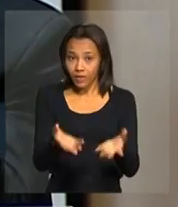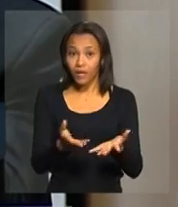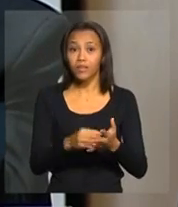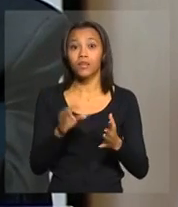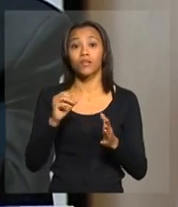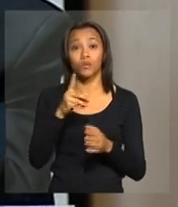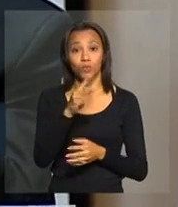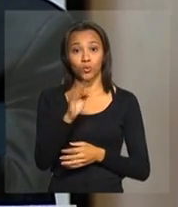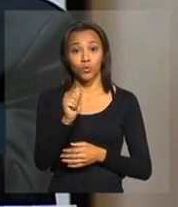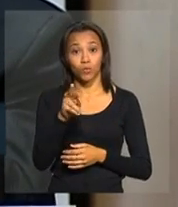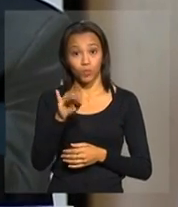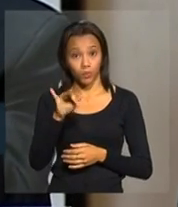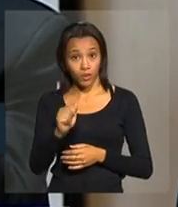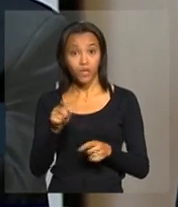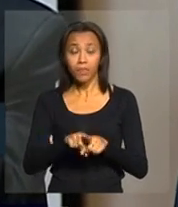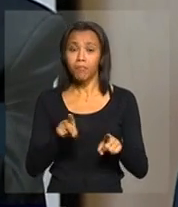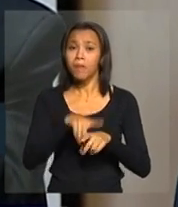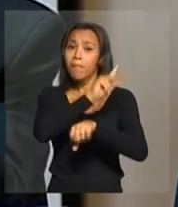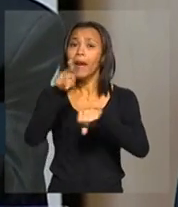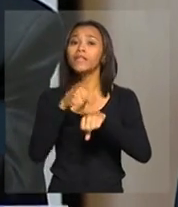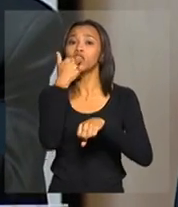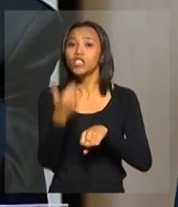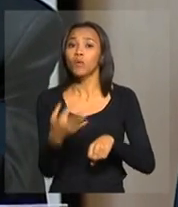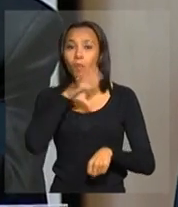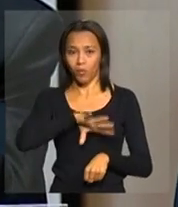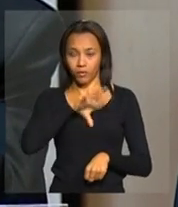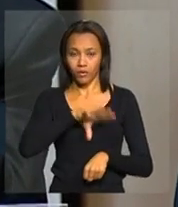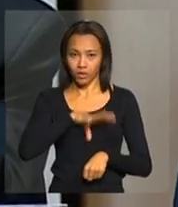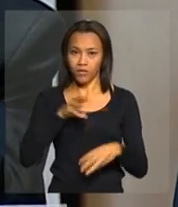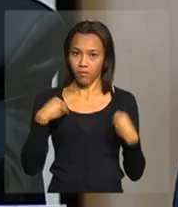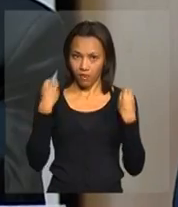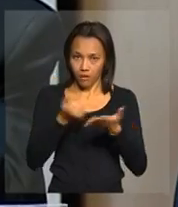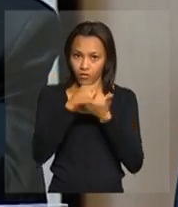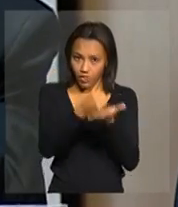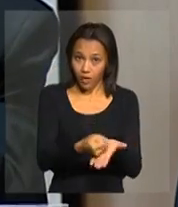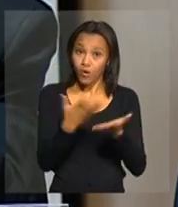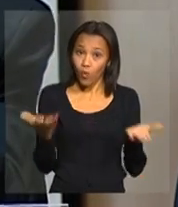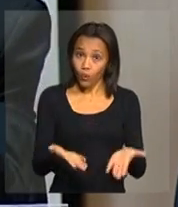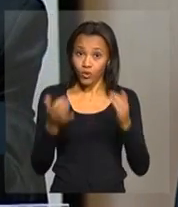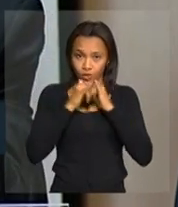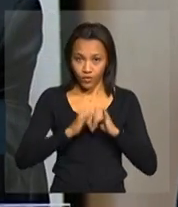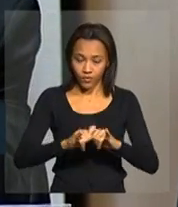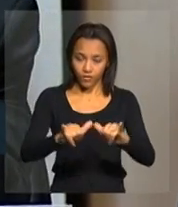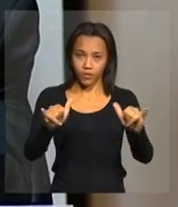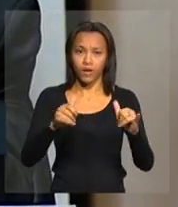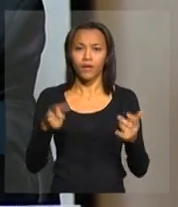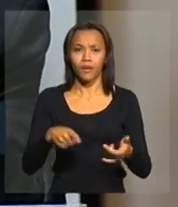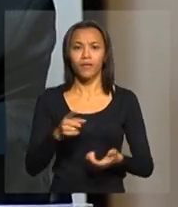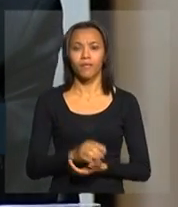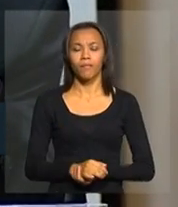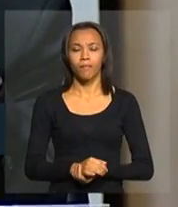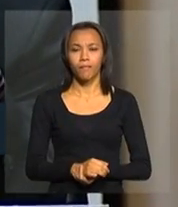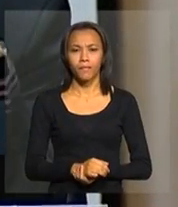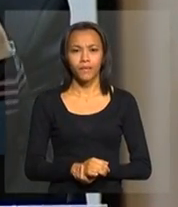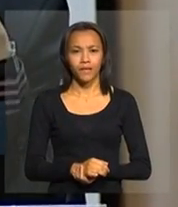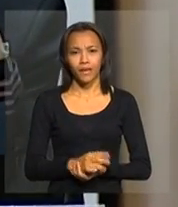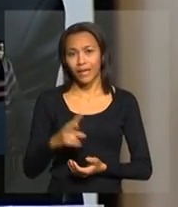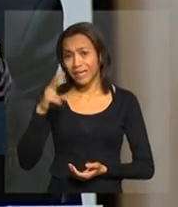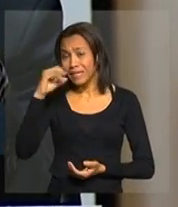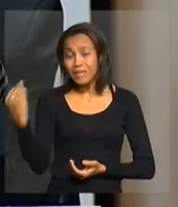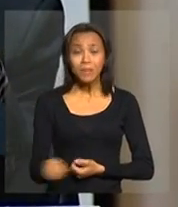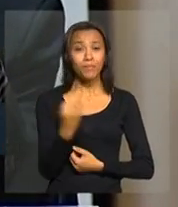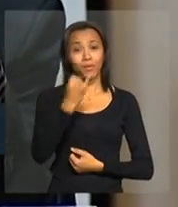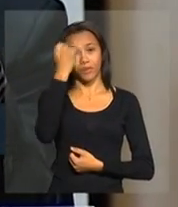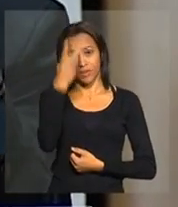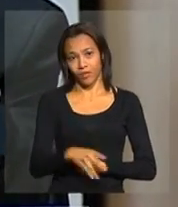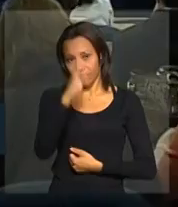de língua portuguesa. Então, queria chamar a atenção para essa medida que está sendo anunciada hoje, que ela tem um caráter histórico para o sistema